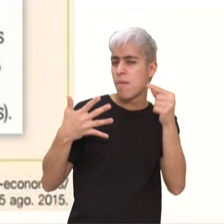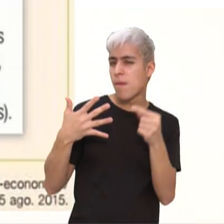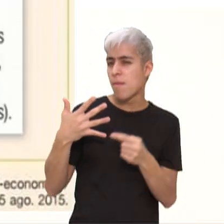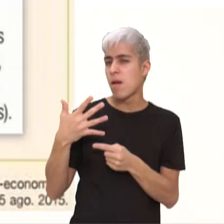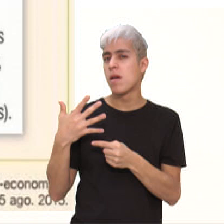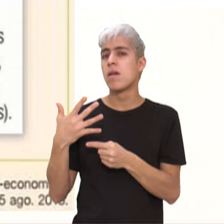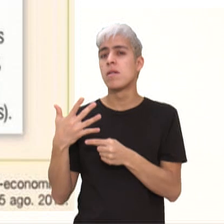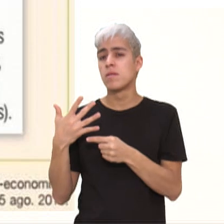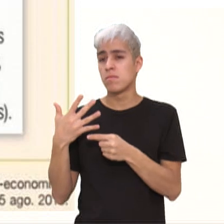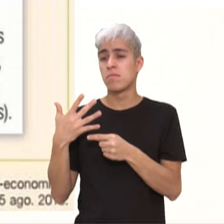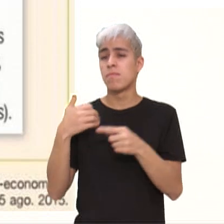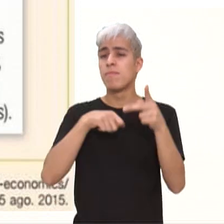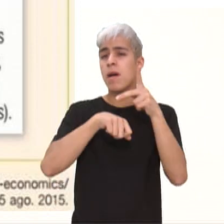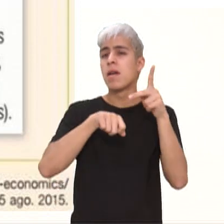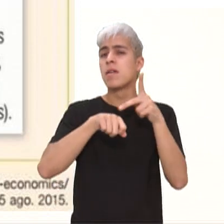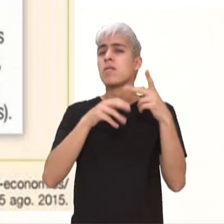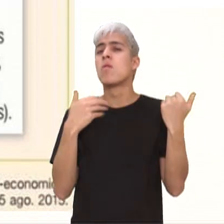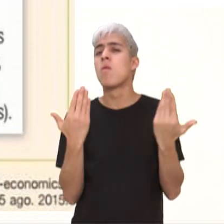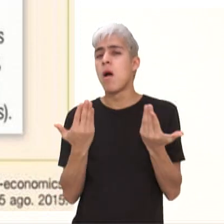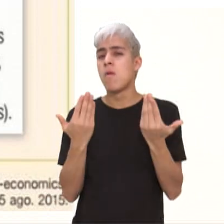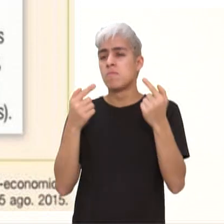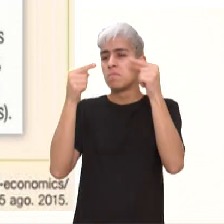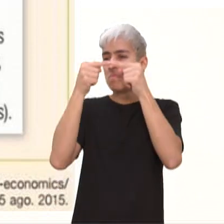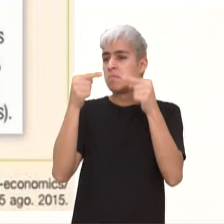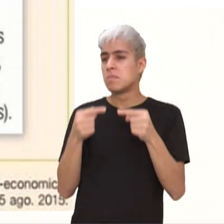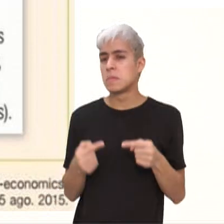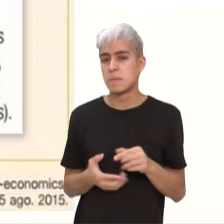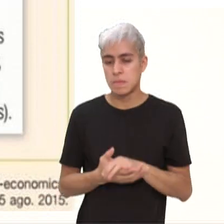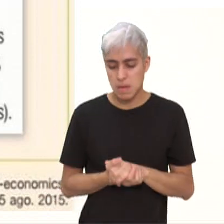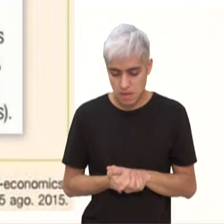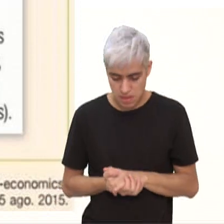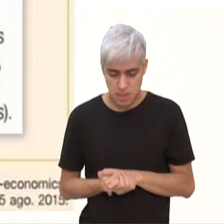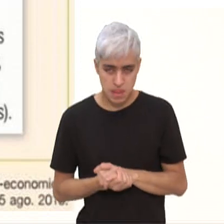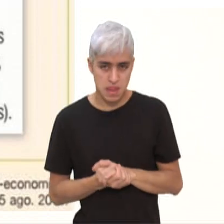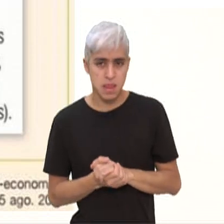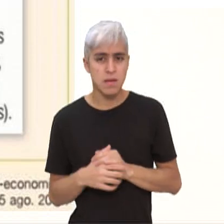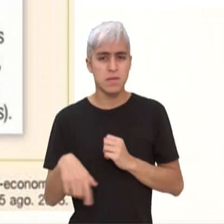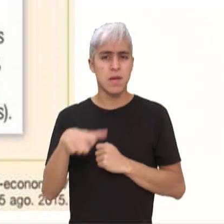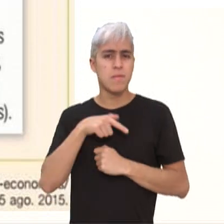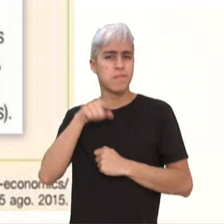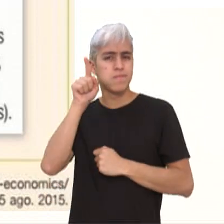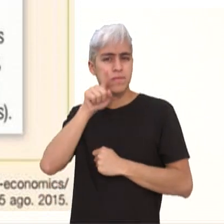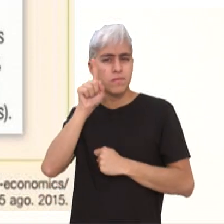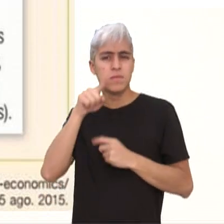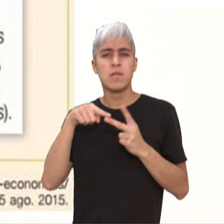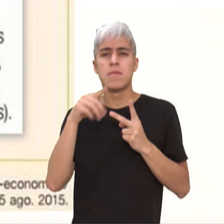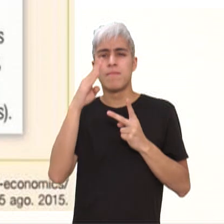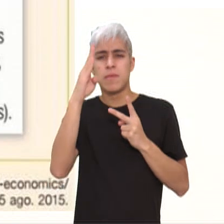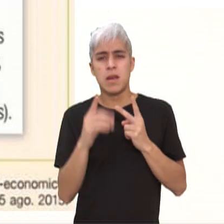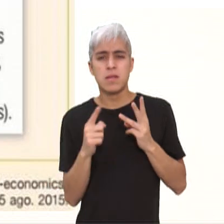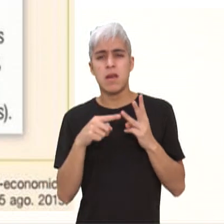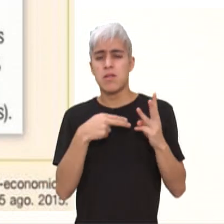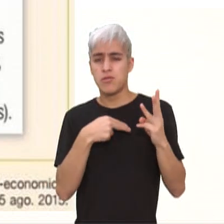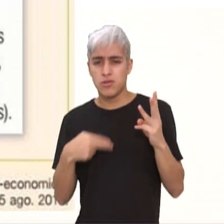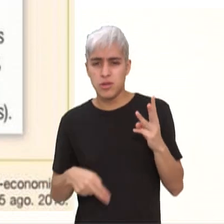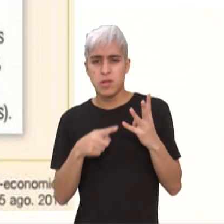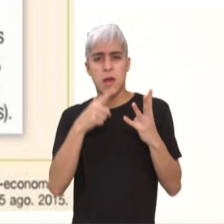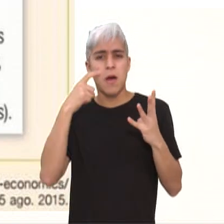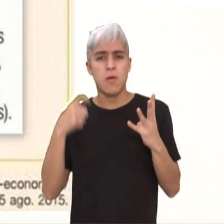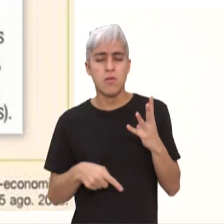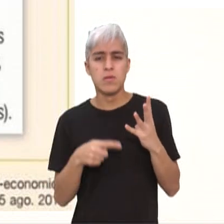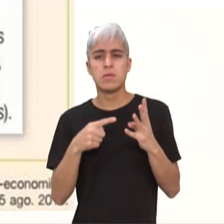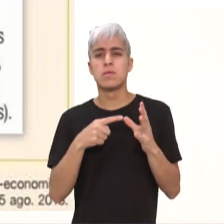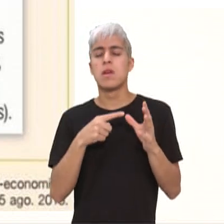também por nações, ok? Então nós temos aqui os Estados Unidos, o Brasil, a China, a Rússia, a